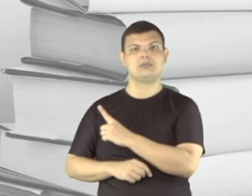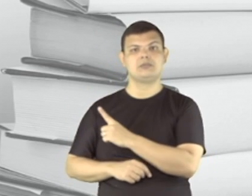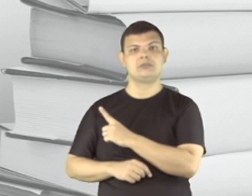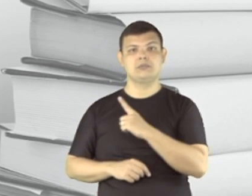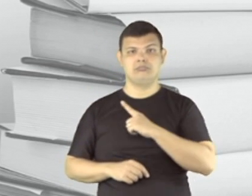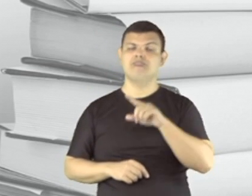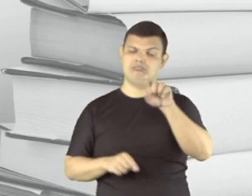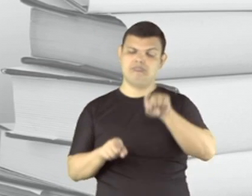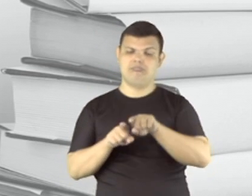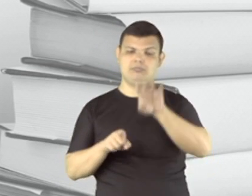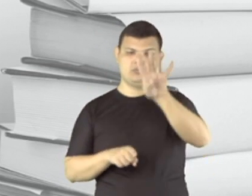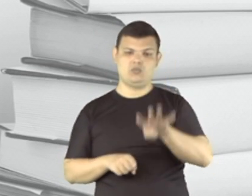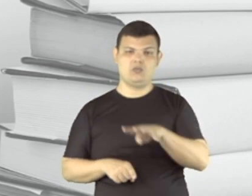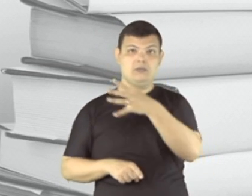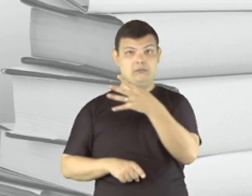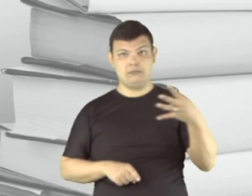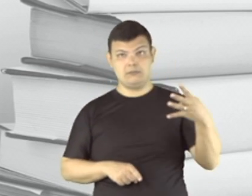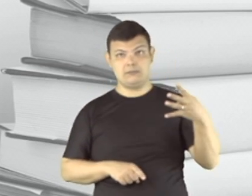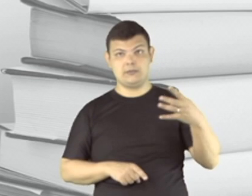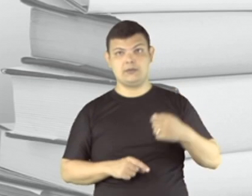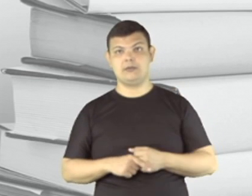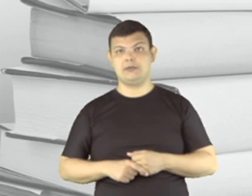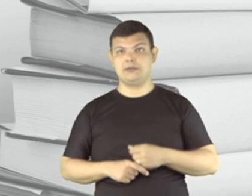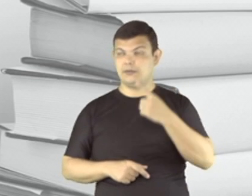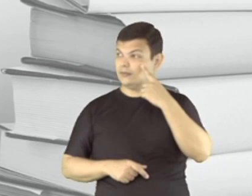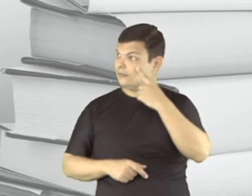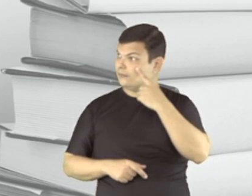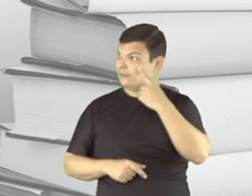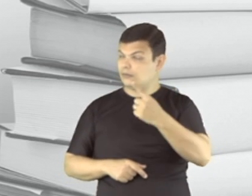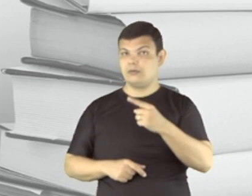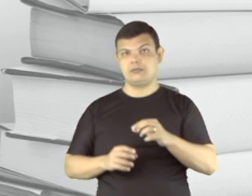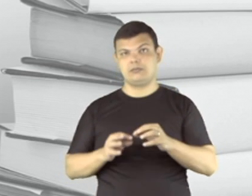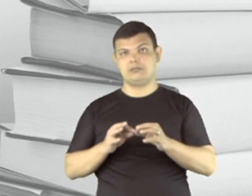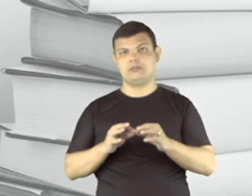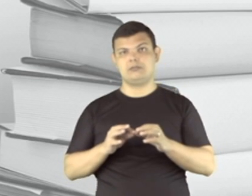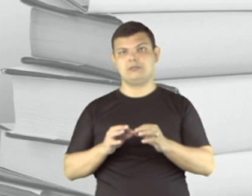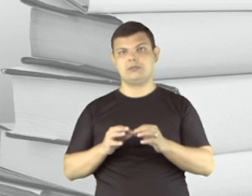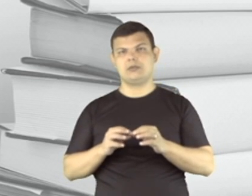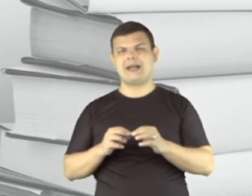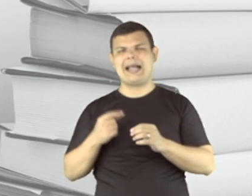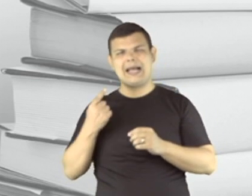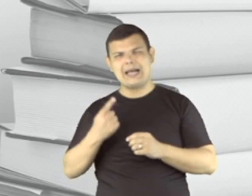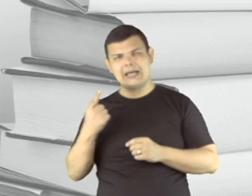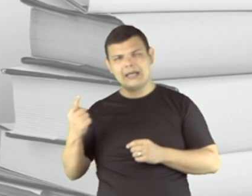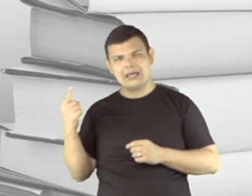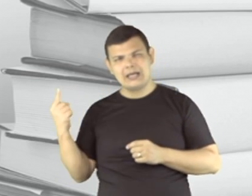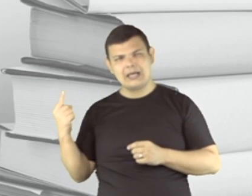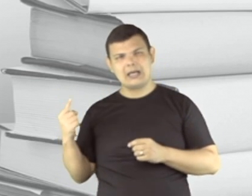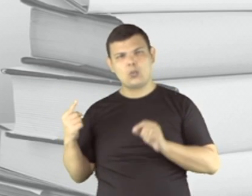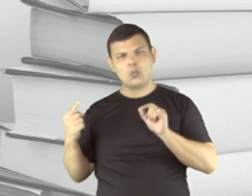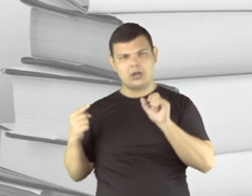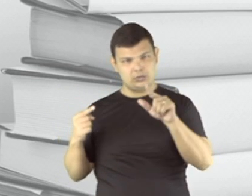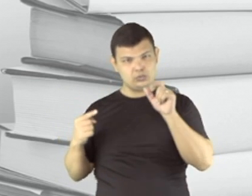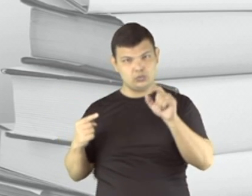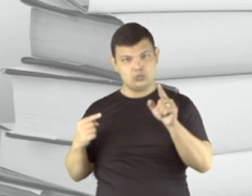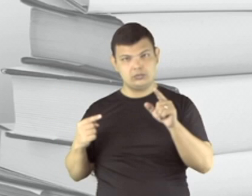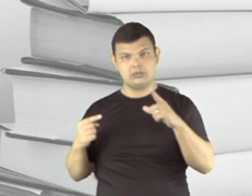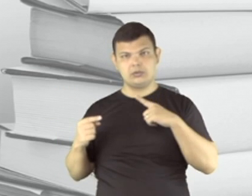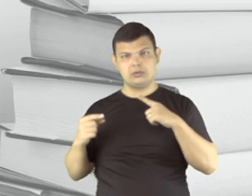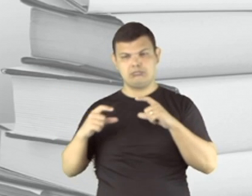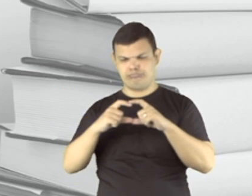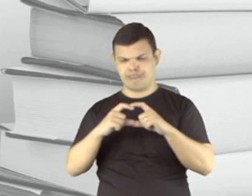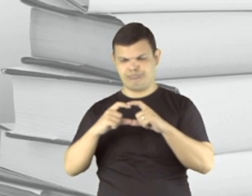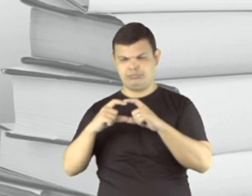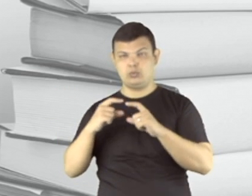malha quadriculada. Aqui eu tenho, olha, para especificar, cada um desses quadradinhos aqui, nós temos a